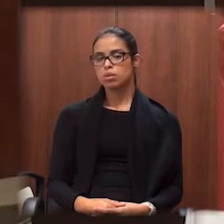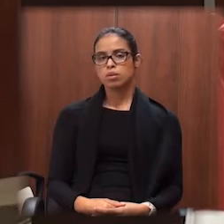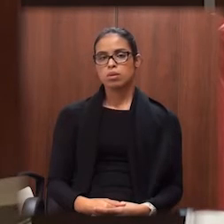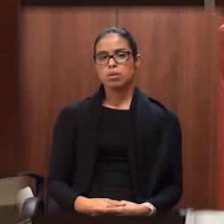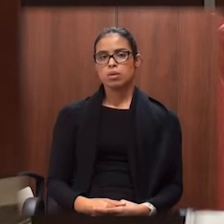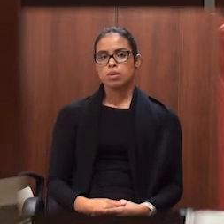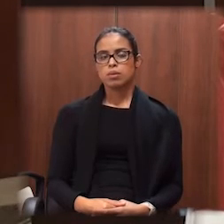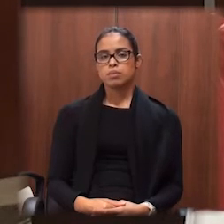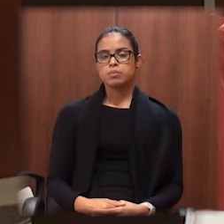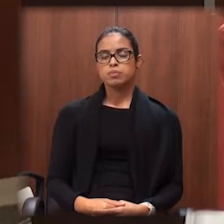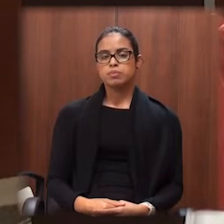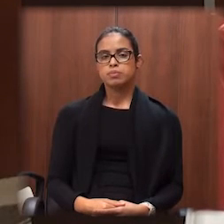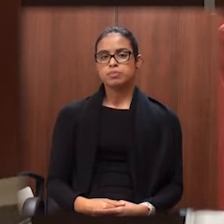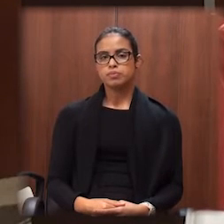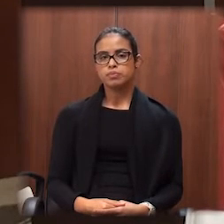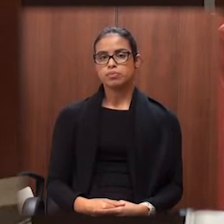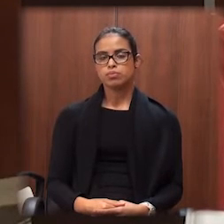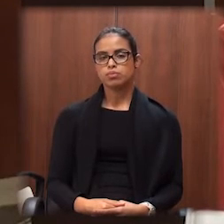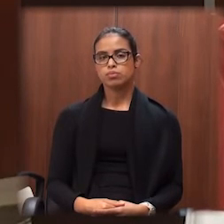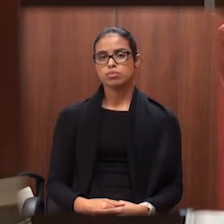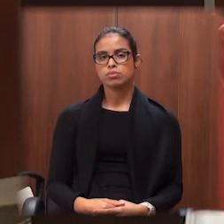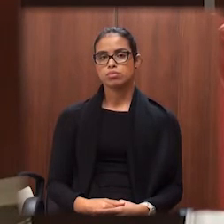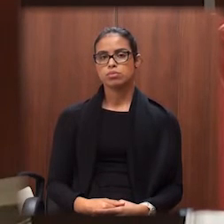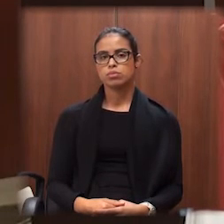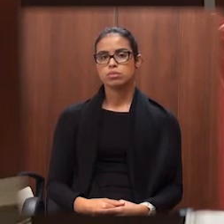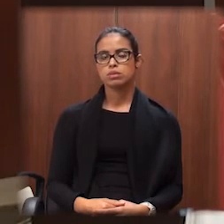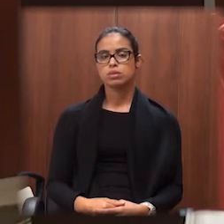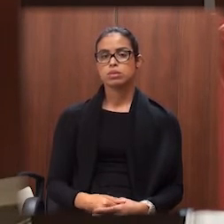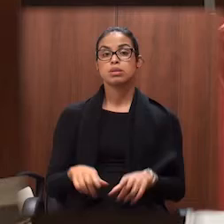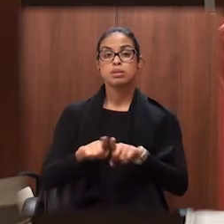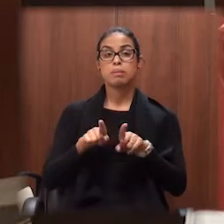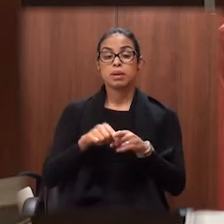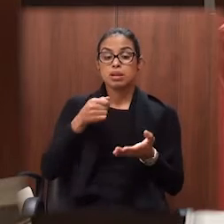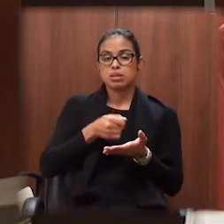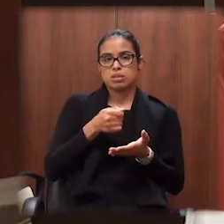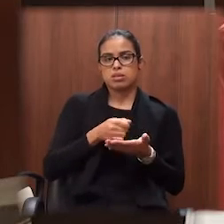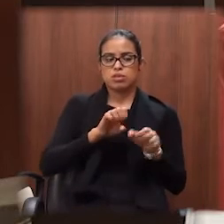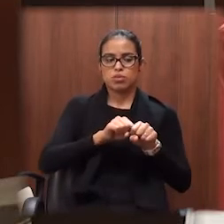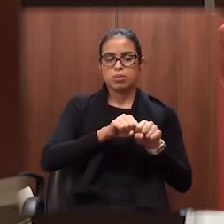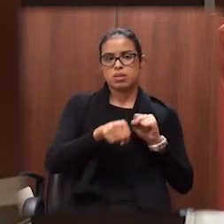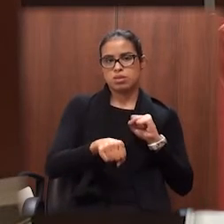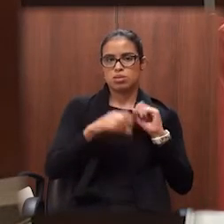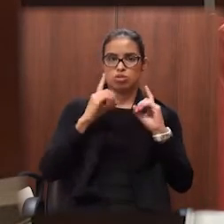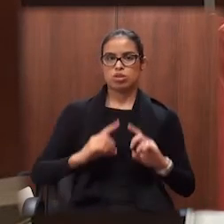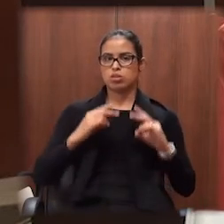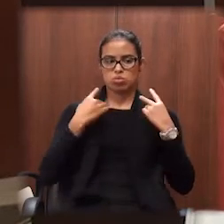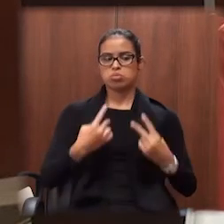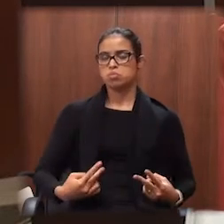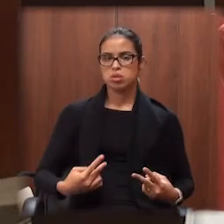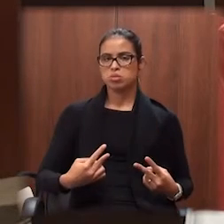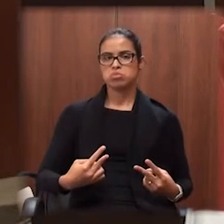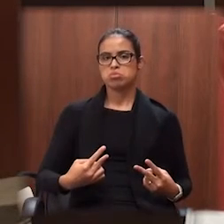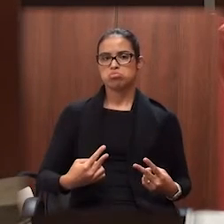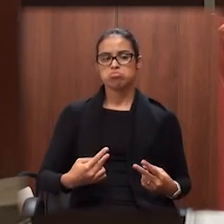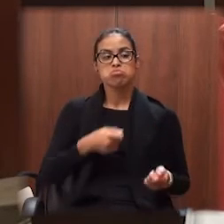É baixo também a exigência de formação em direitos humanos